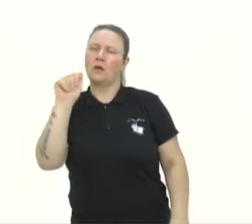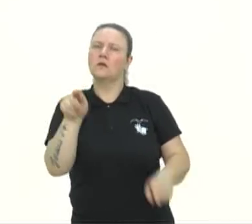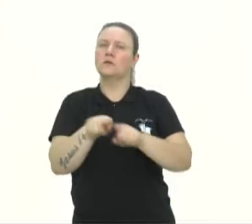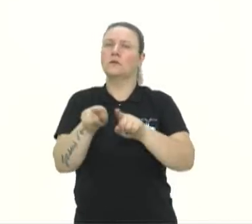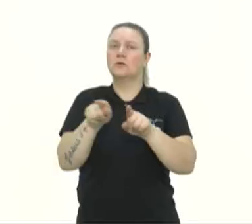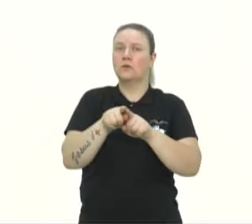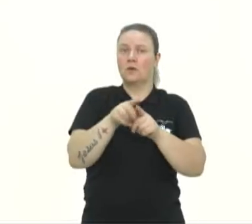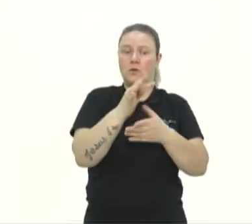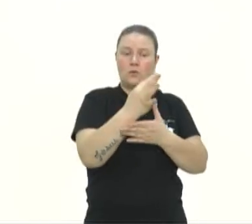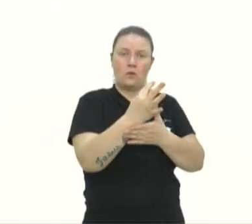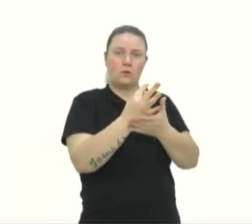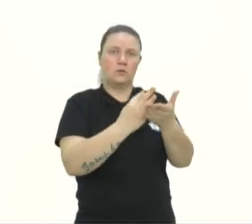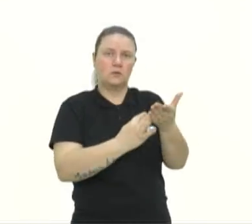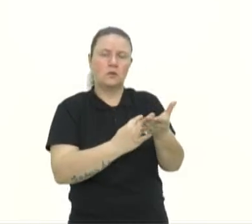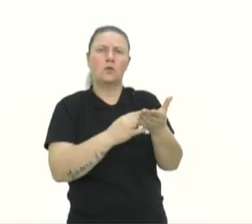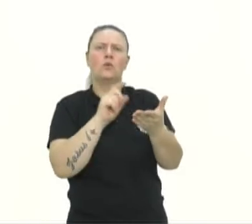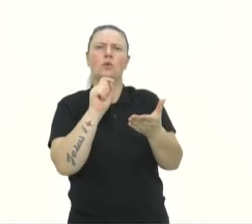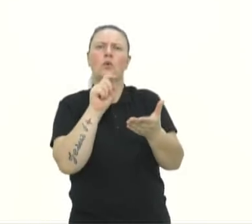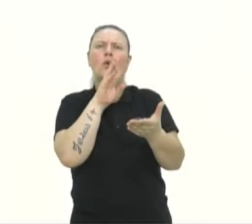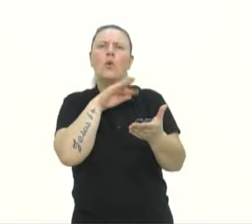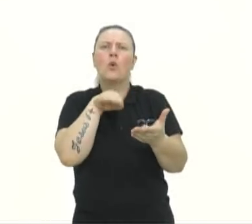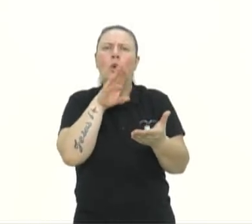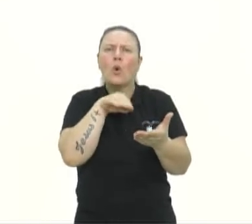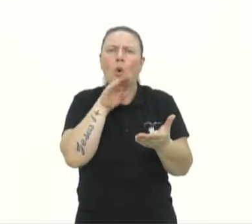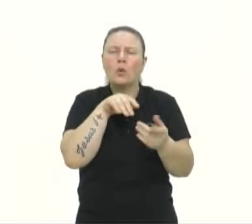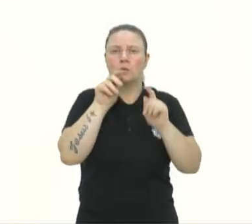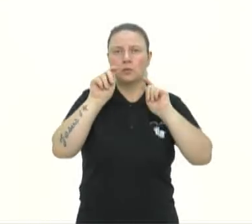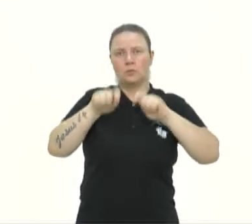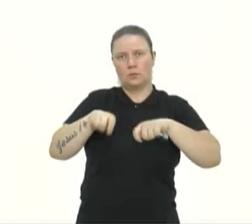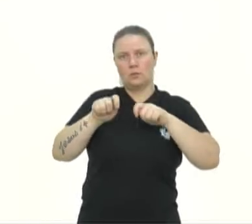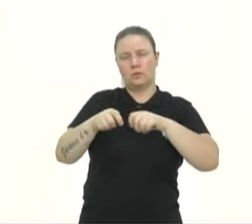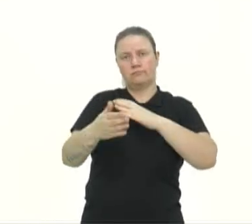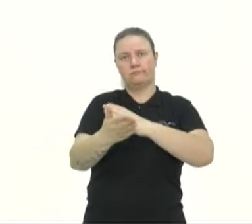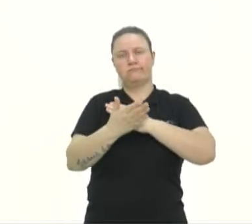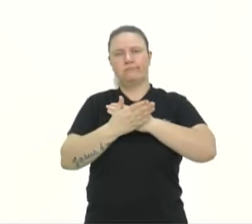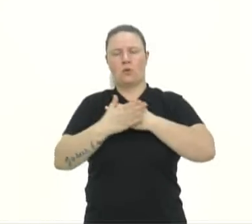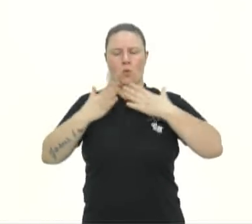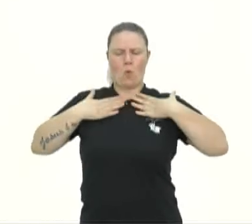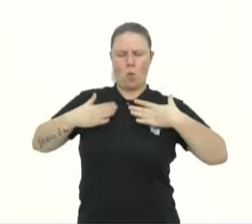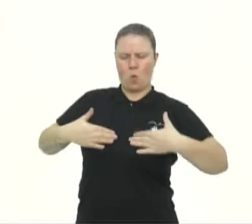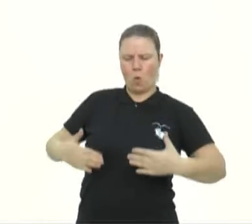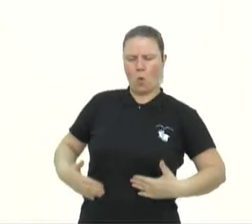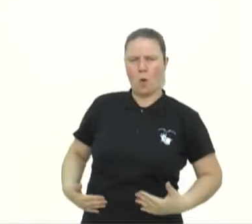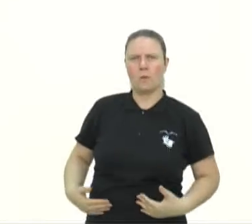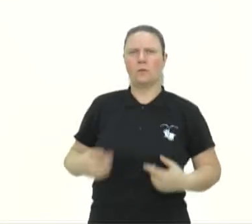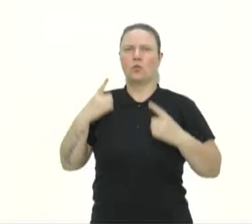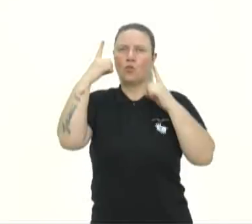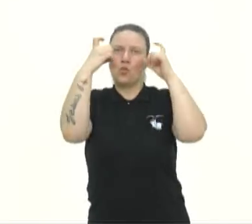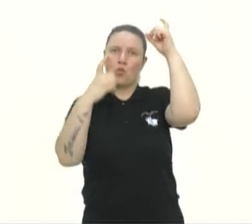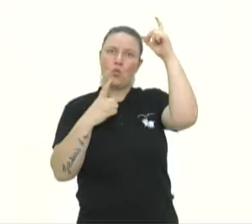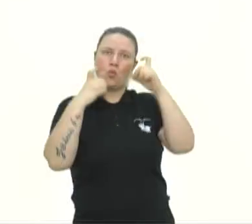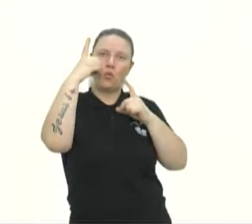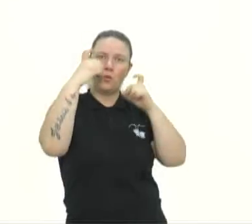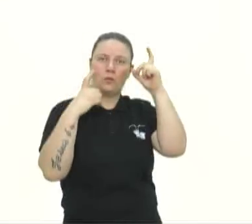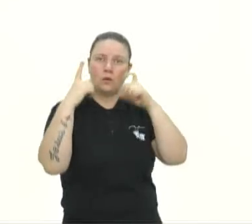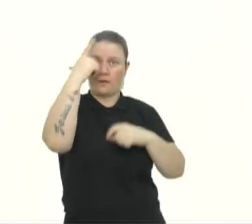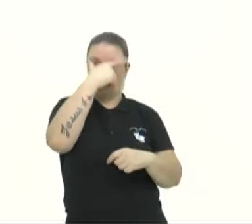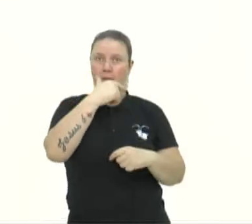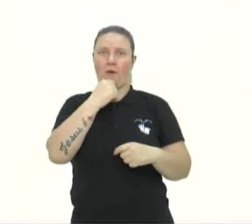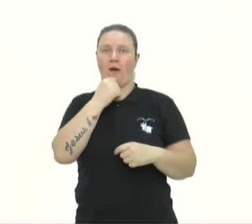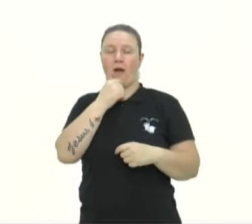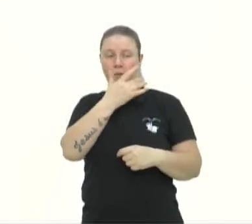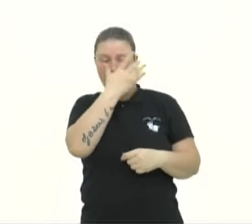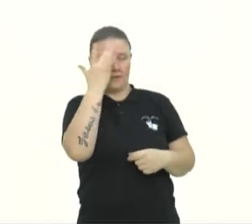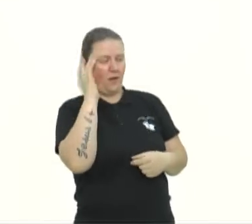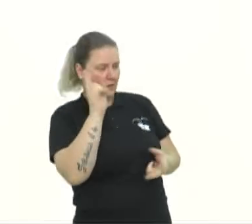vai contar com recursos extralinguísticos, como expressões corporais, faciais, para que o